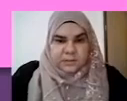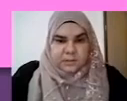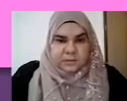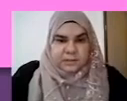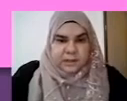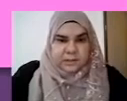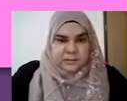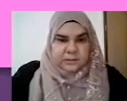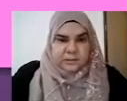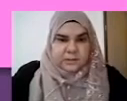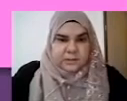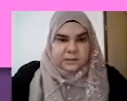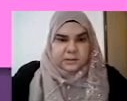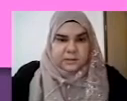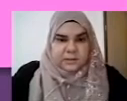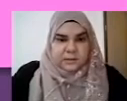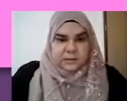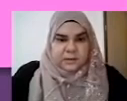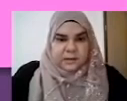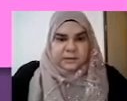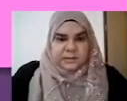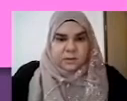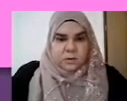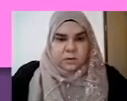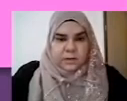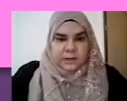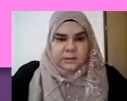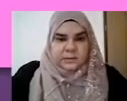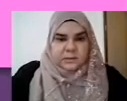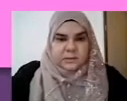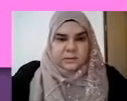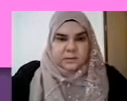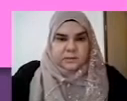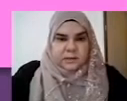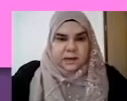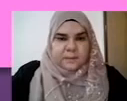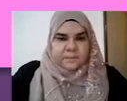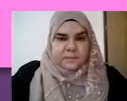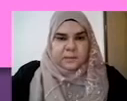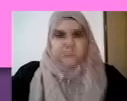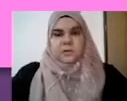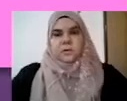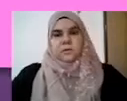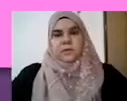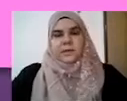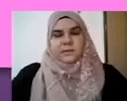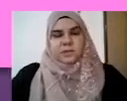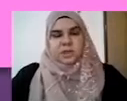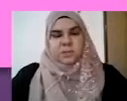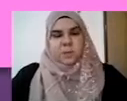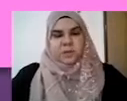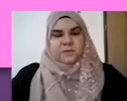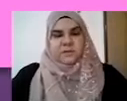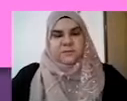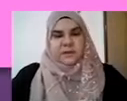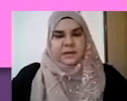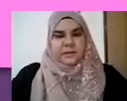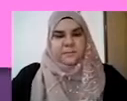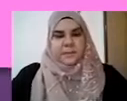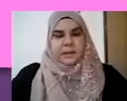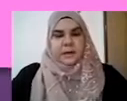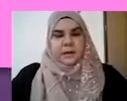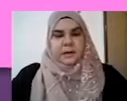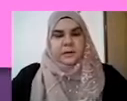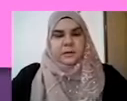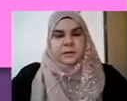e esse é o 6. Eles são congruentes, tá? São congruentes. A gente pode verificar